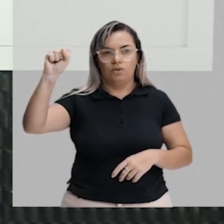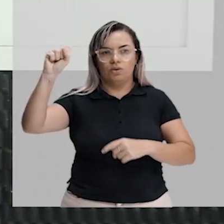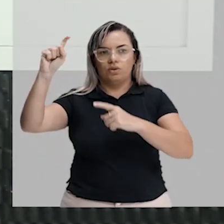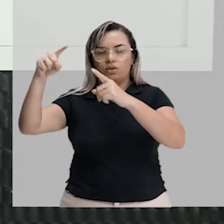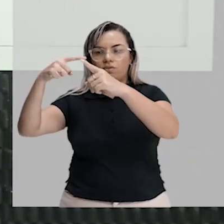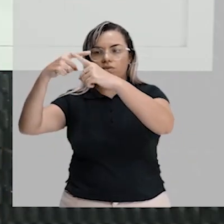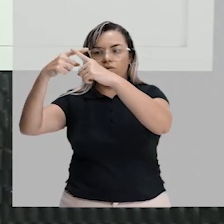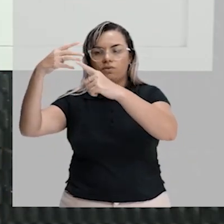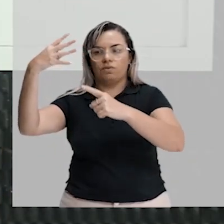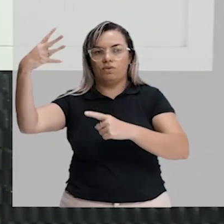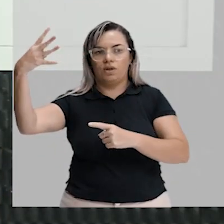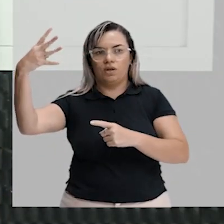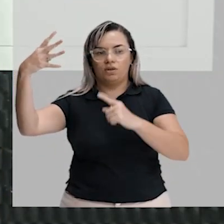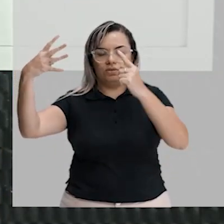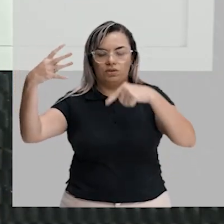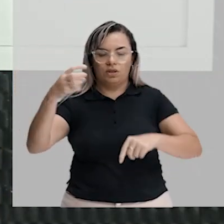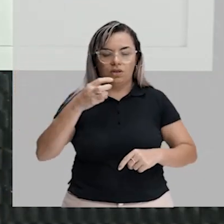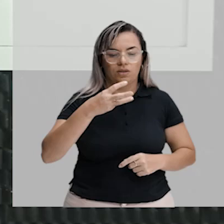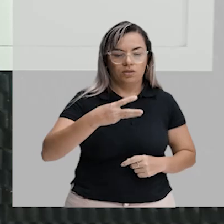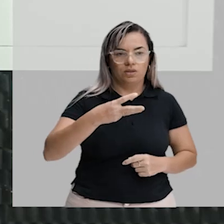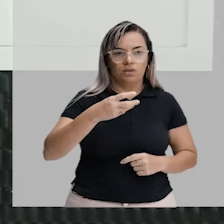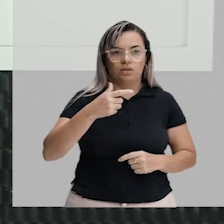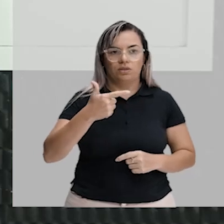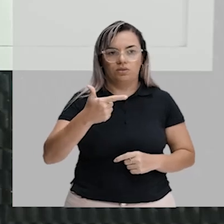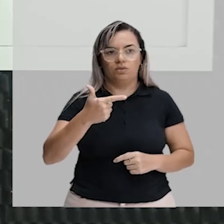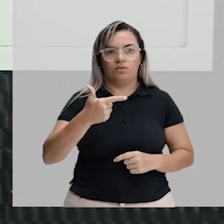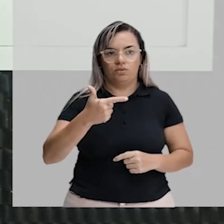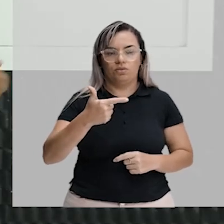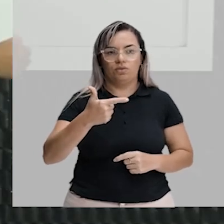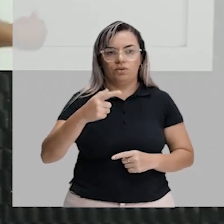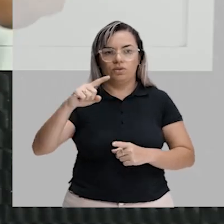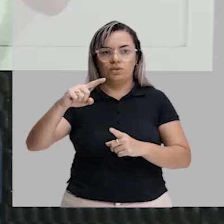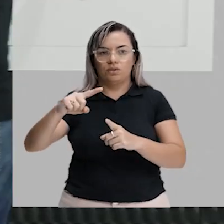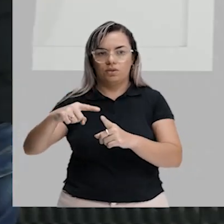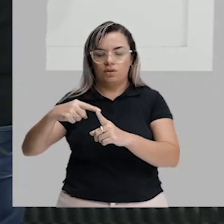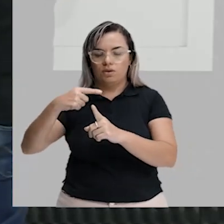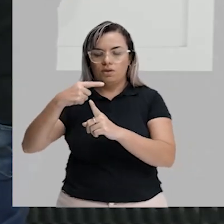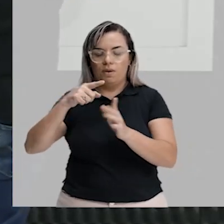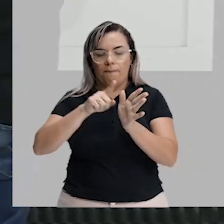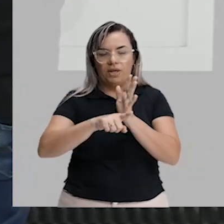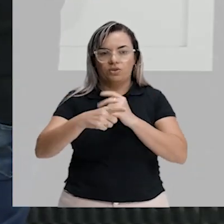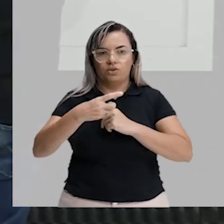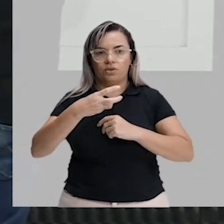Certo? 2 ao quadrado é 4, vezes 2 dá 8.